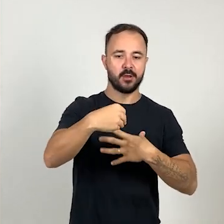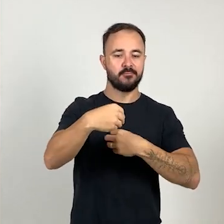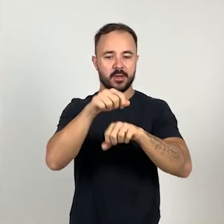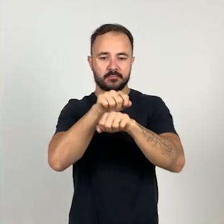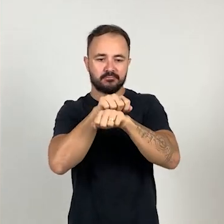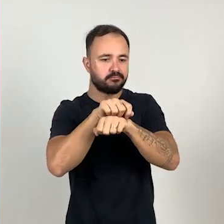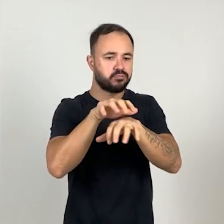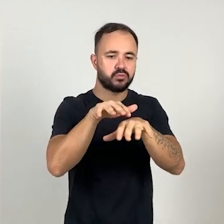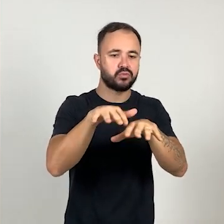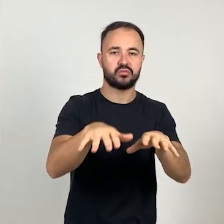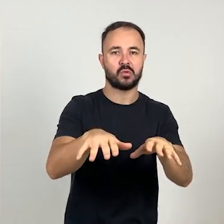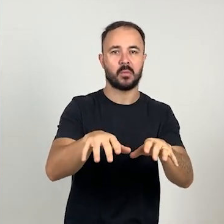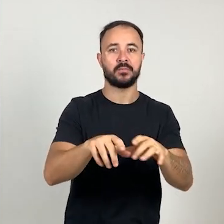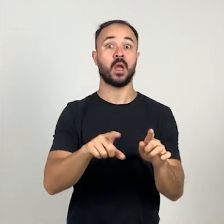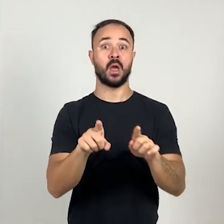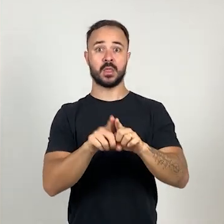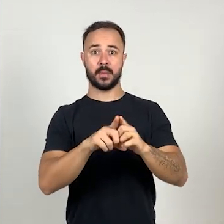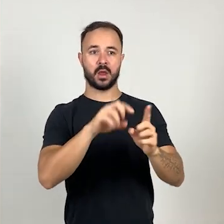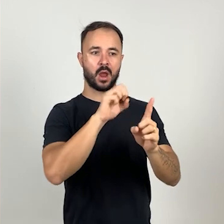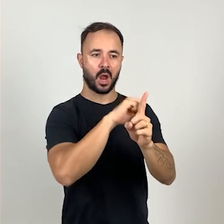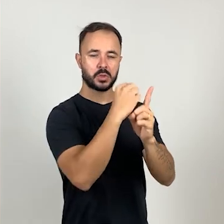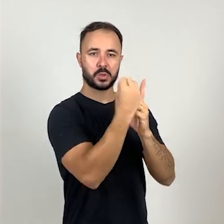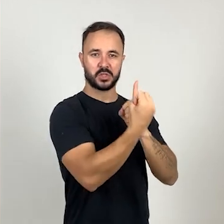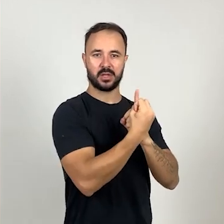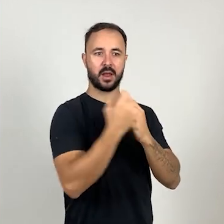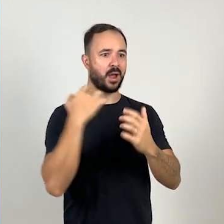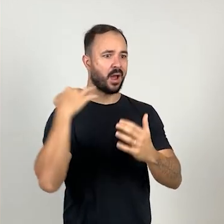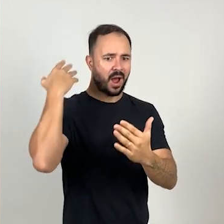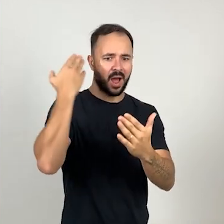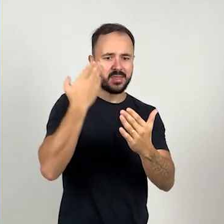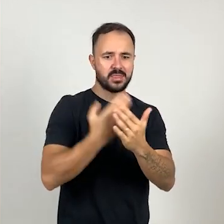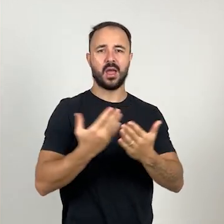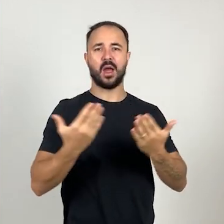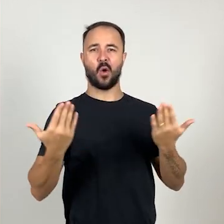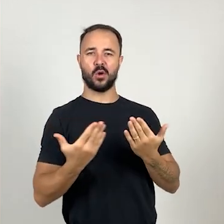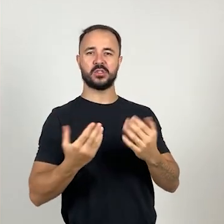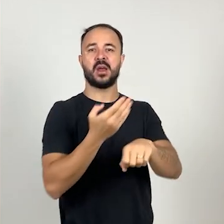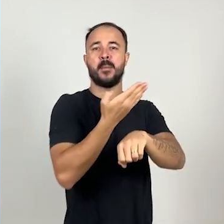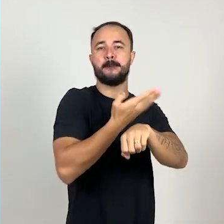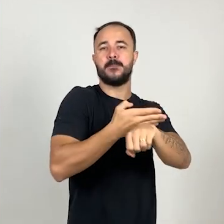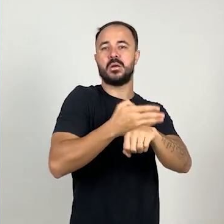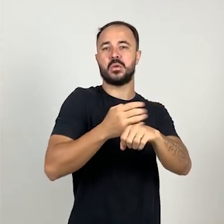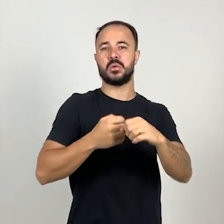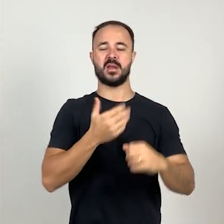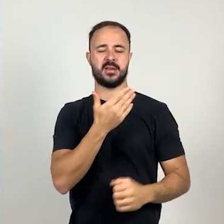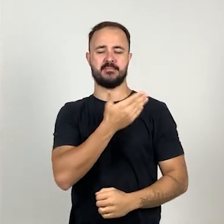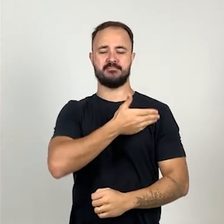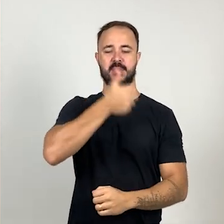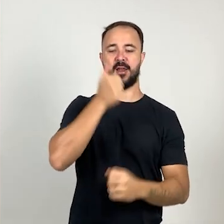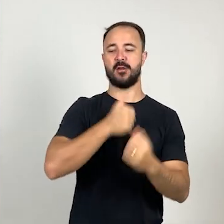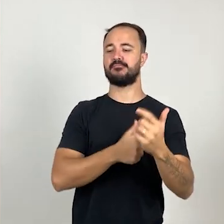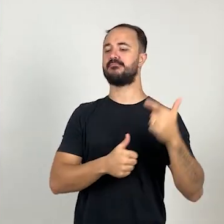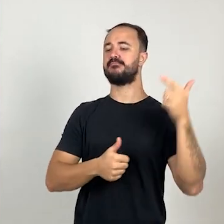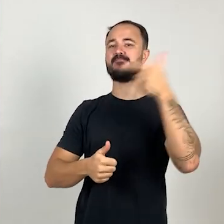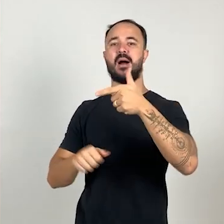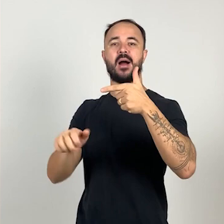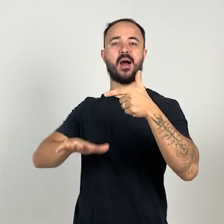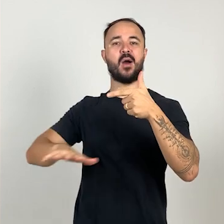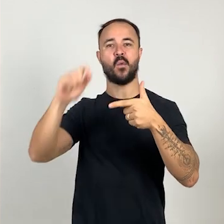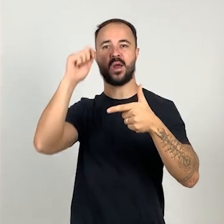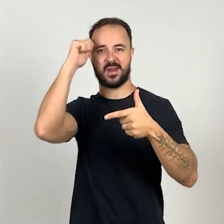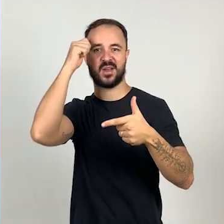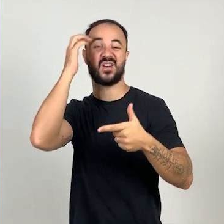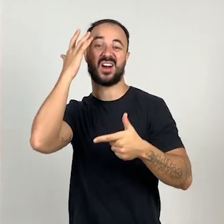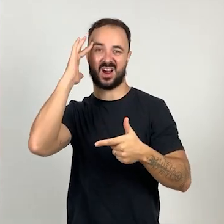estabeleceu um sistema de hierarquia racial que persiste até os dias de hoje. E eu listei aqui algumas dessas